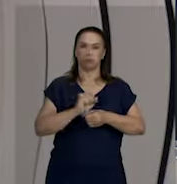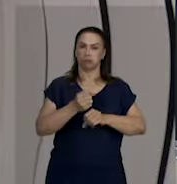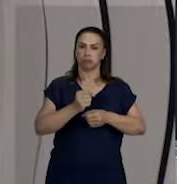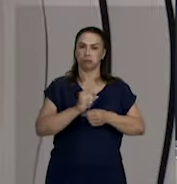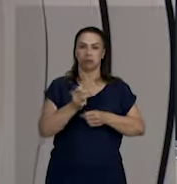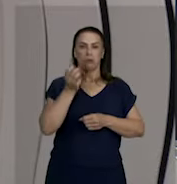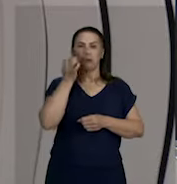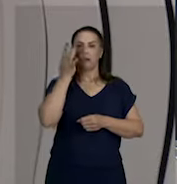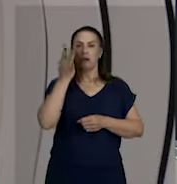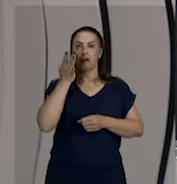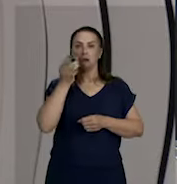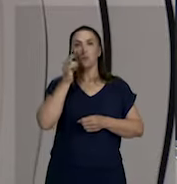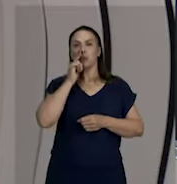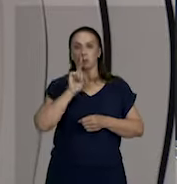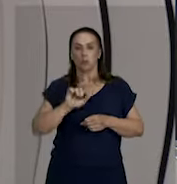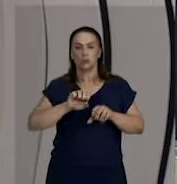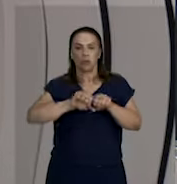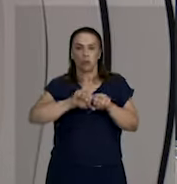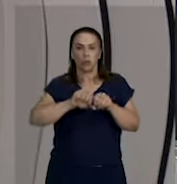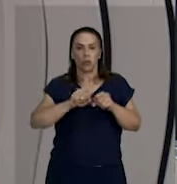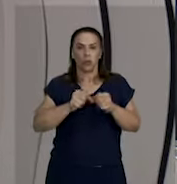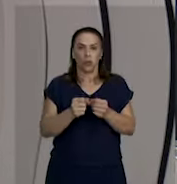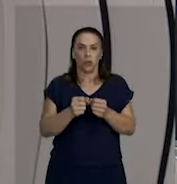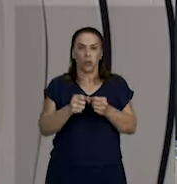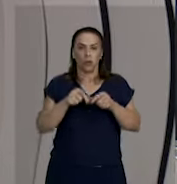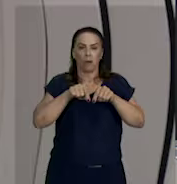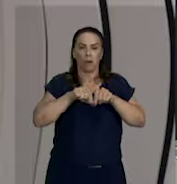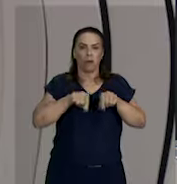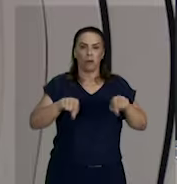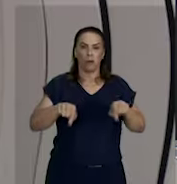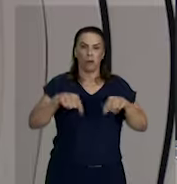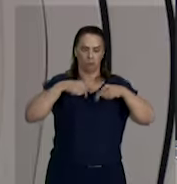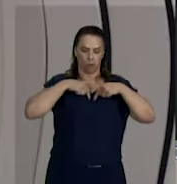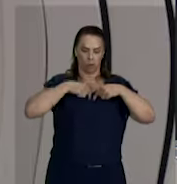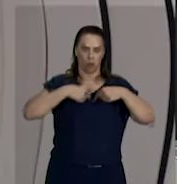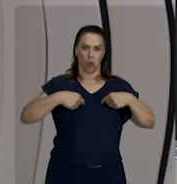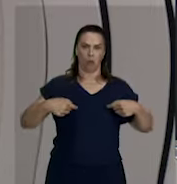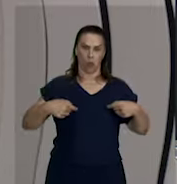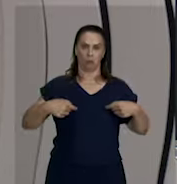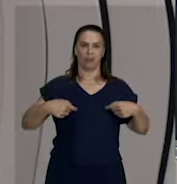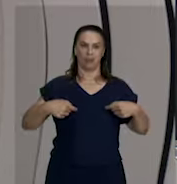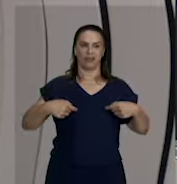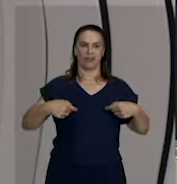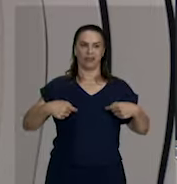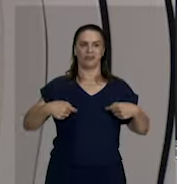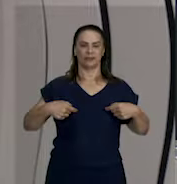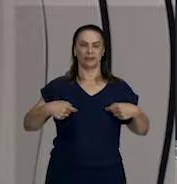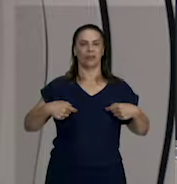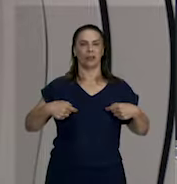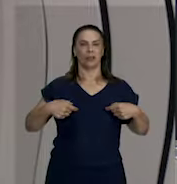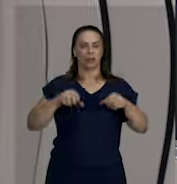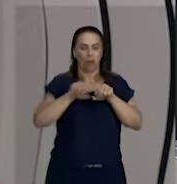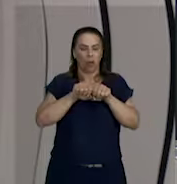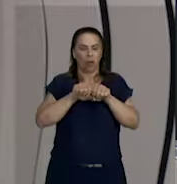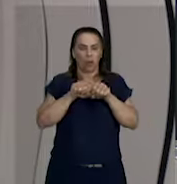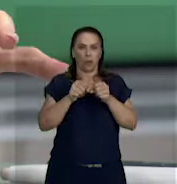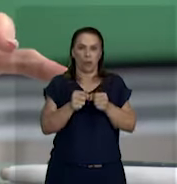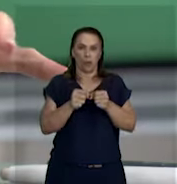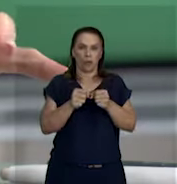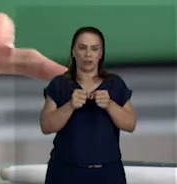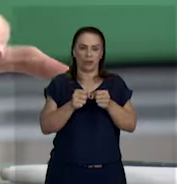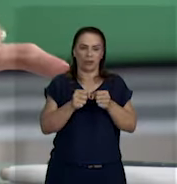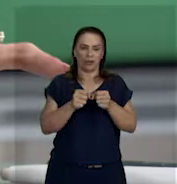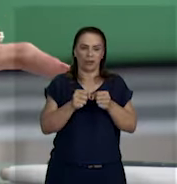aquela bifurcação que a nossa traqueia faz, formando os brônquios. Dobrei, fiz um buraquinho, né?